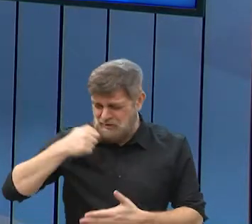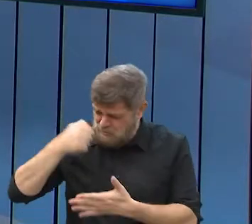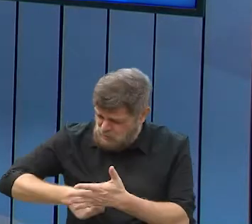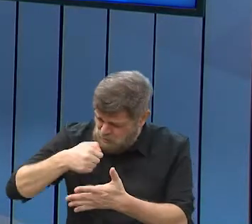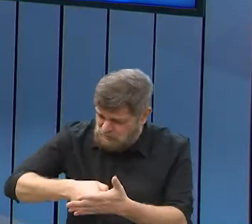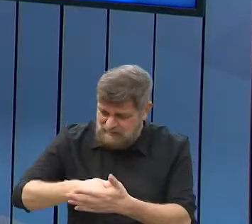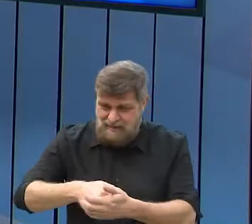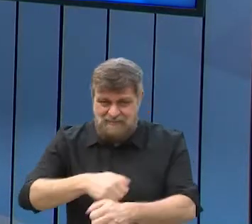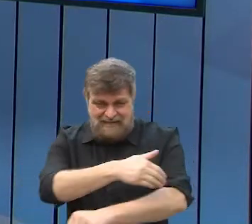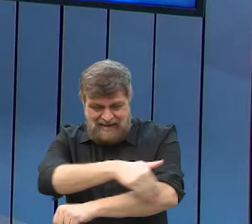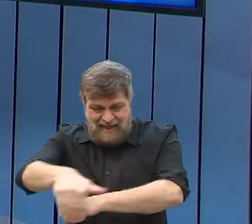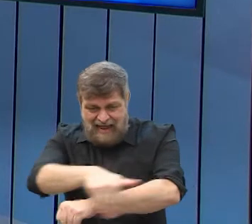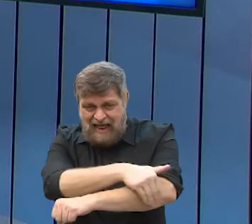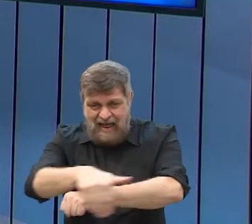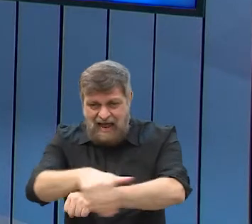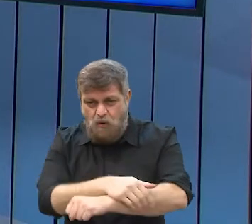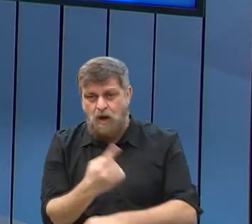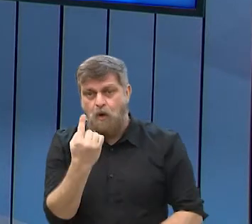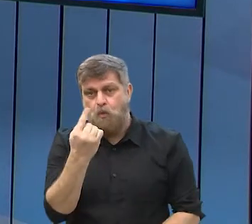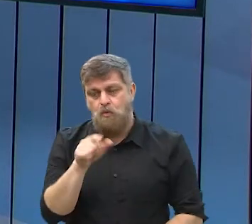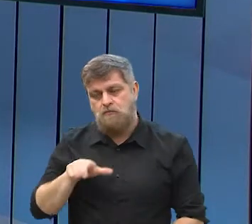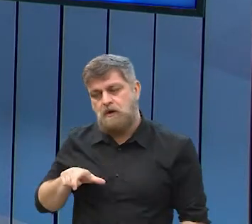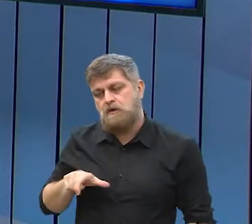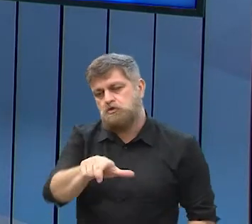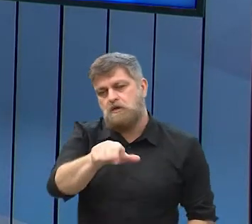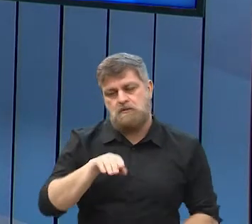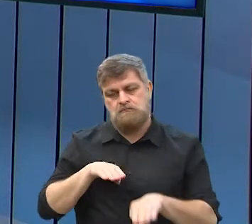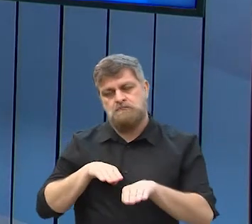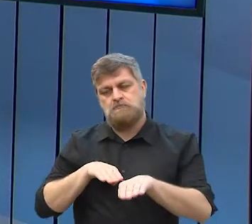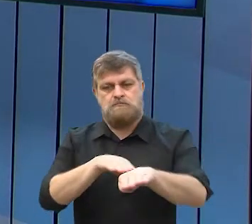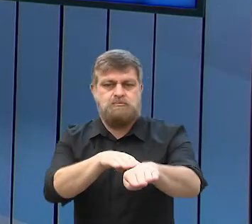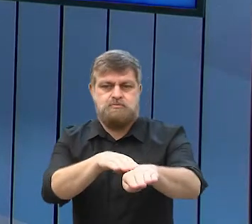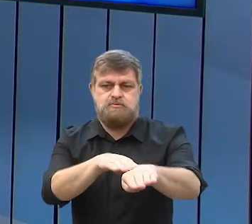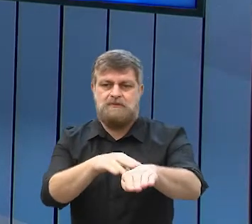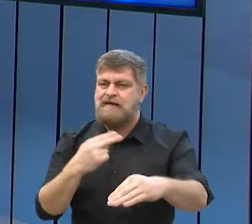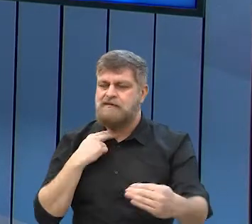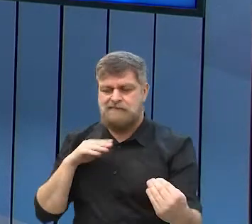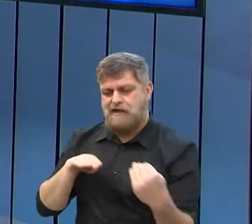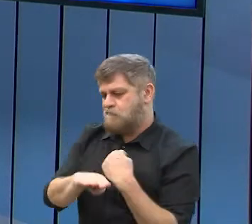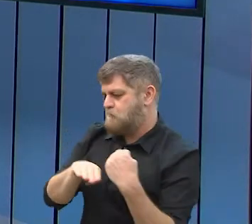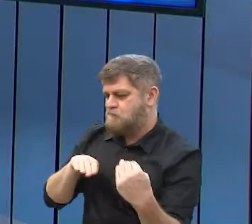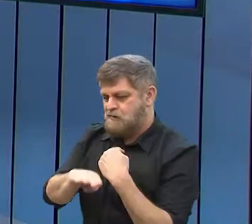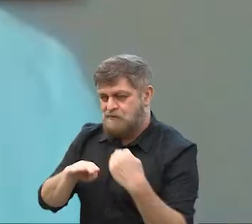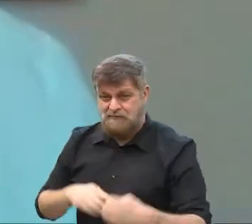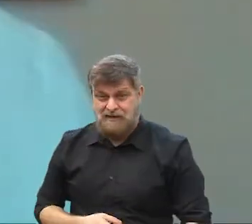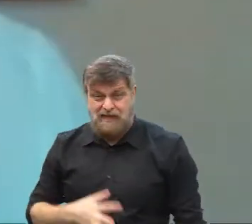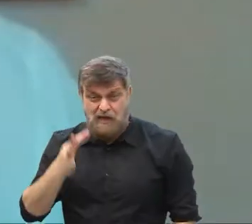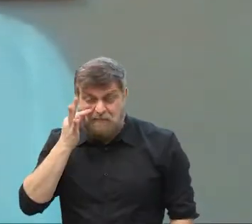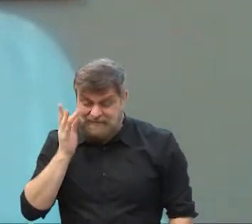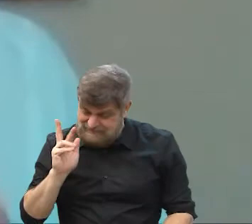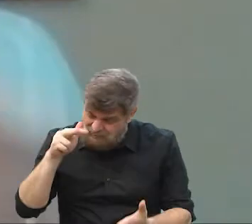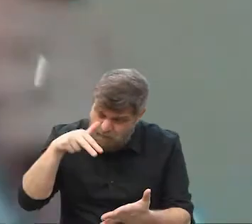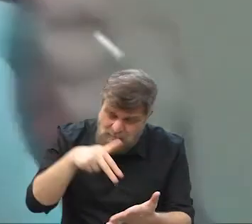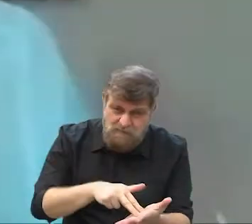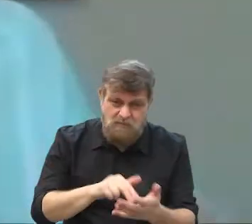que aquela rua se transformasse em mão única, visitando as instituições, eu falei com